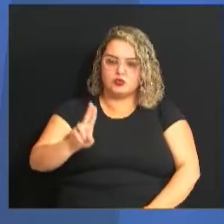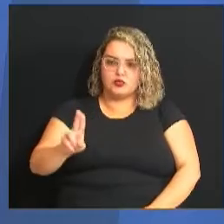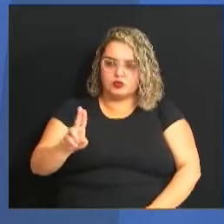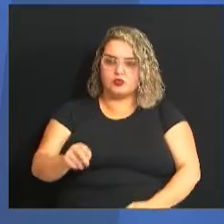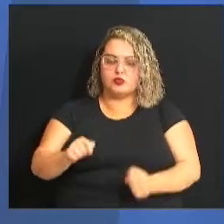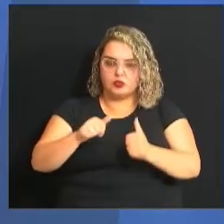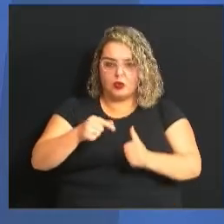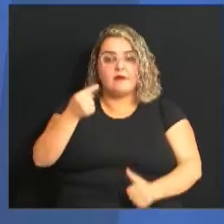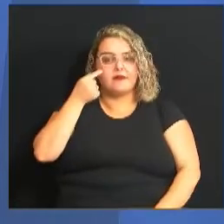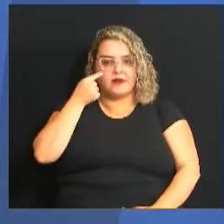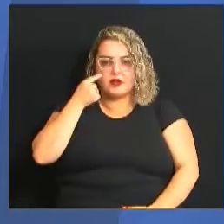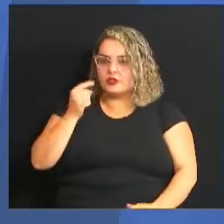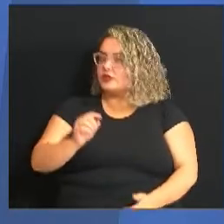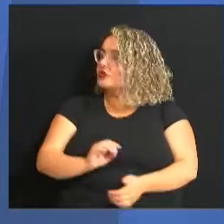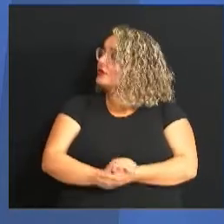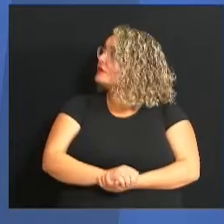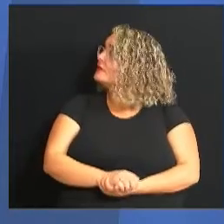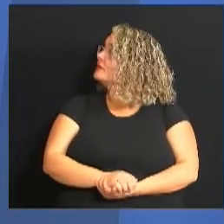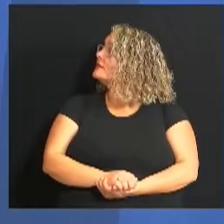benefício. Confira.